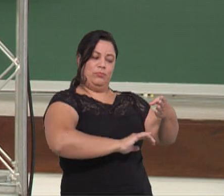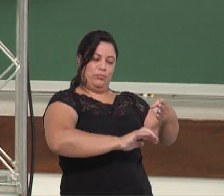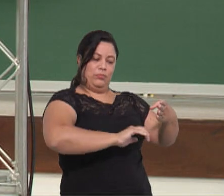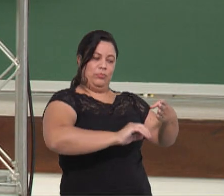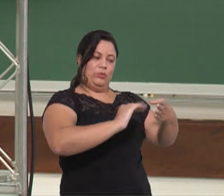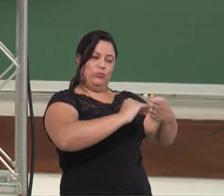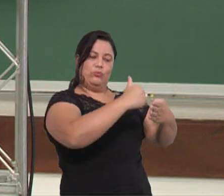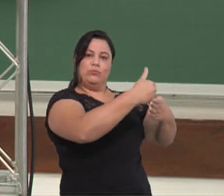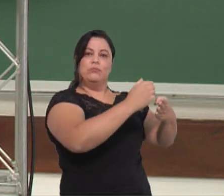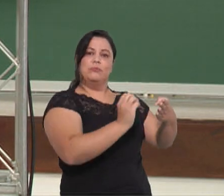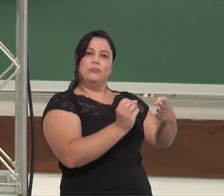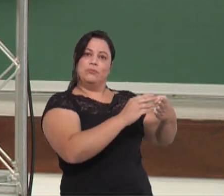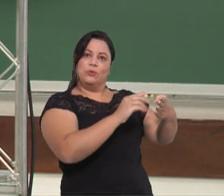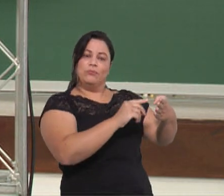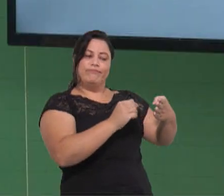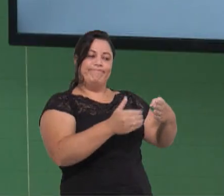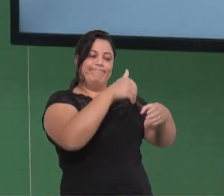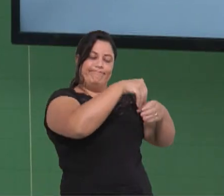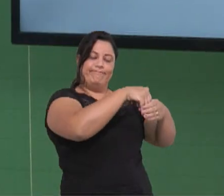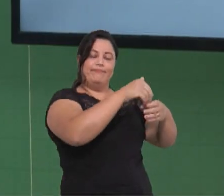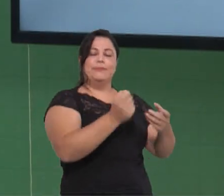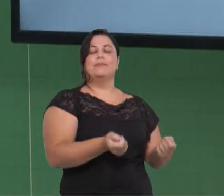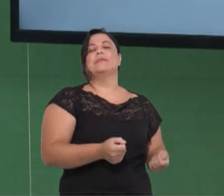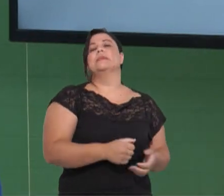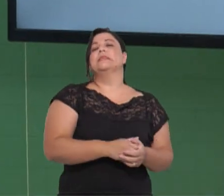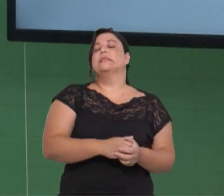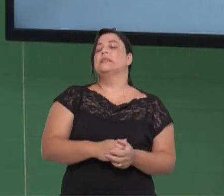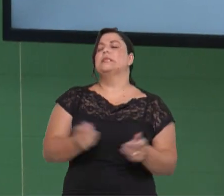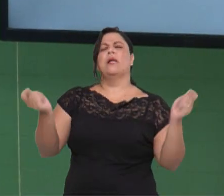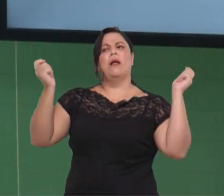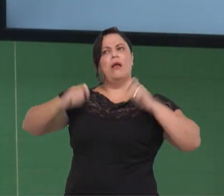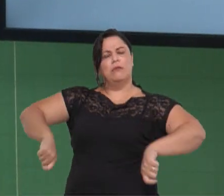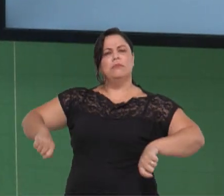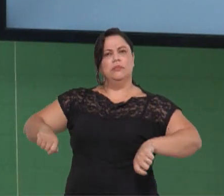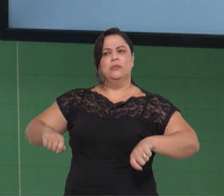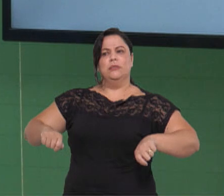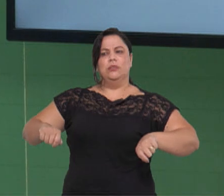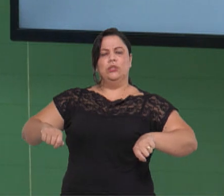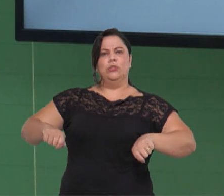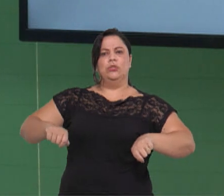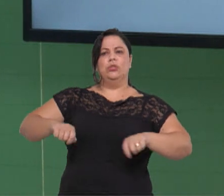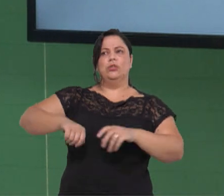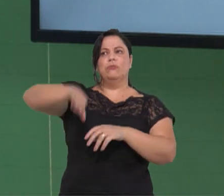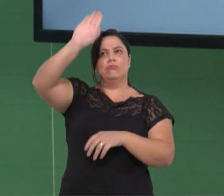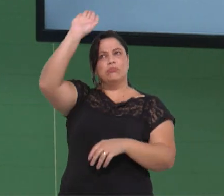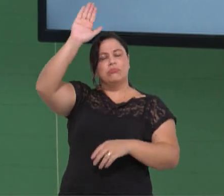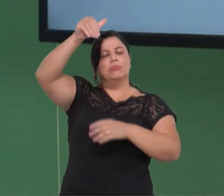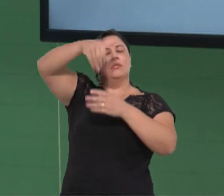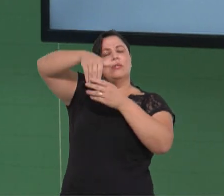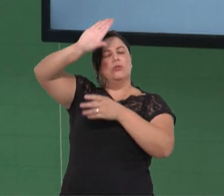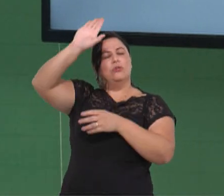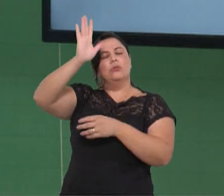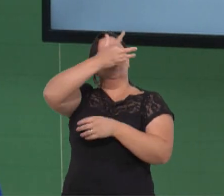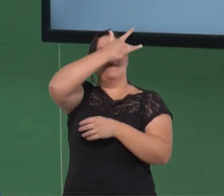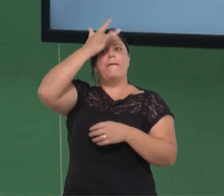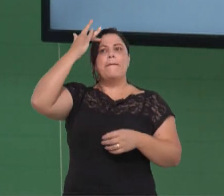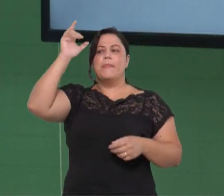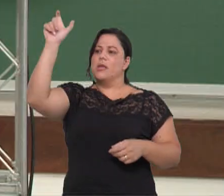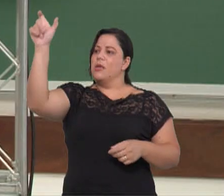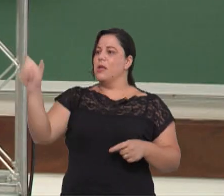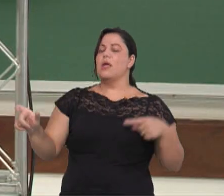poder para criar leis em benefício do povo, pessoas que nós consideramos